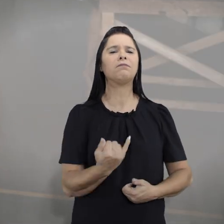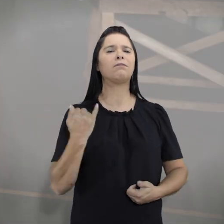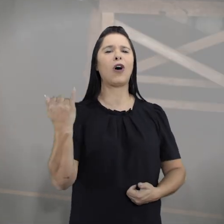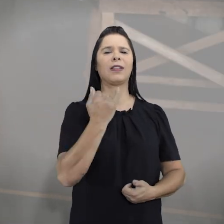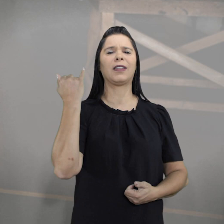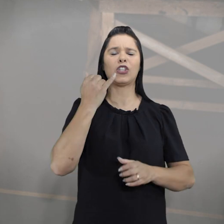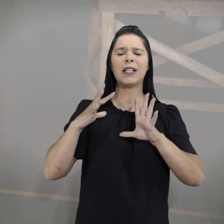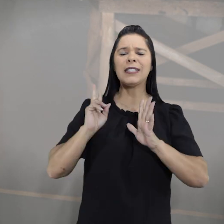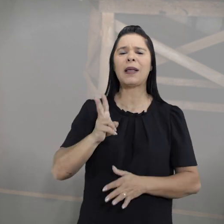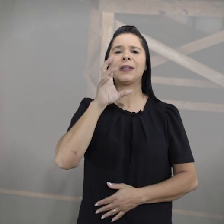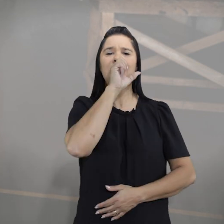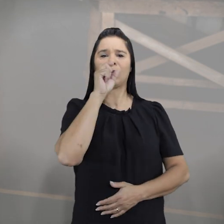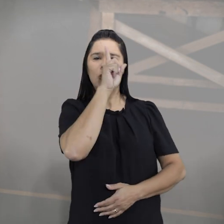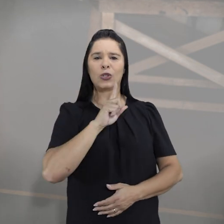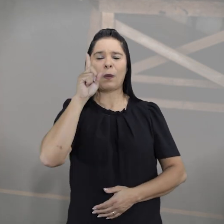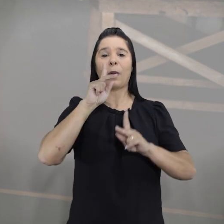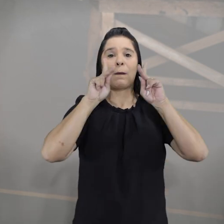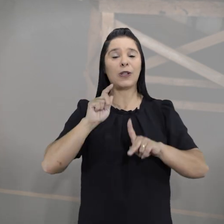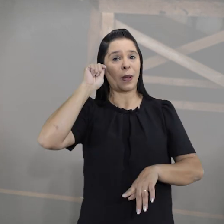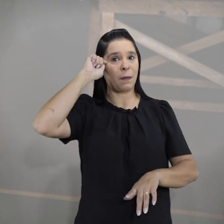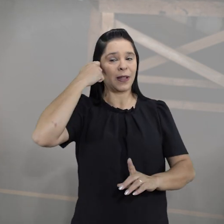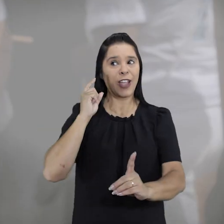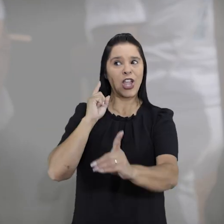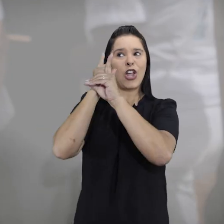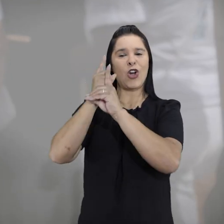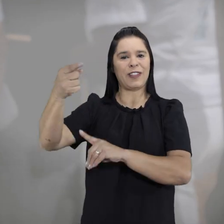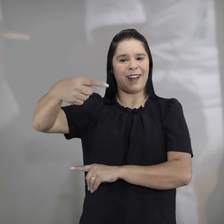importantíssimo, que todo fim de semana as pessoas negras se encontravam ali.